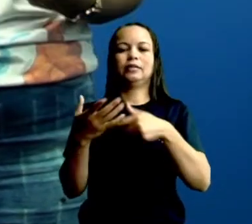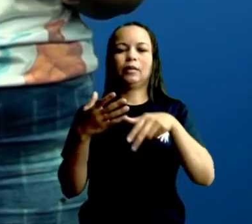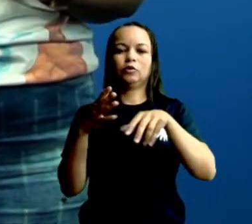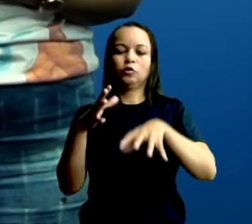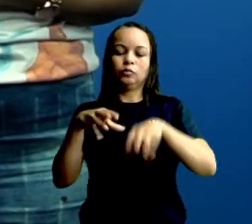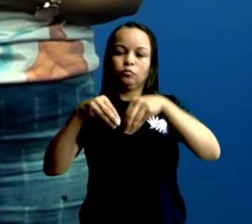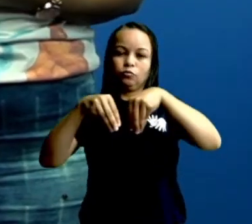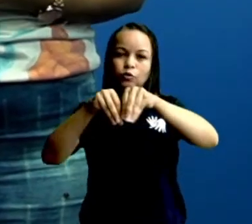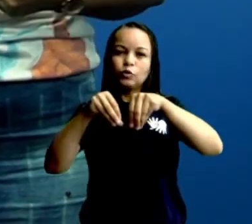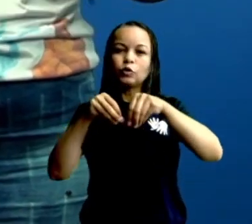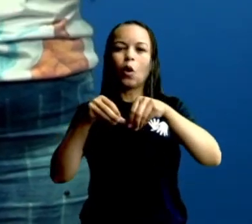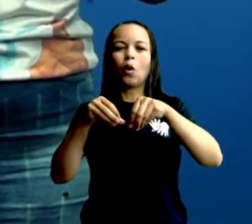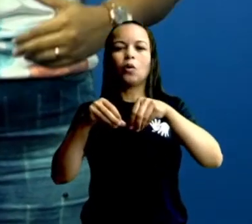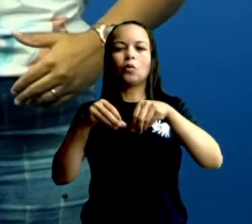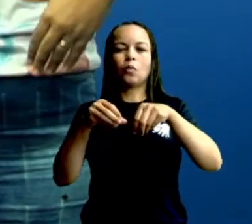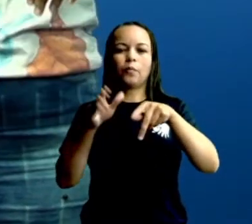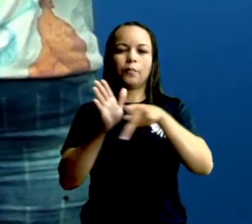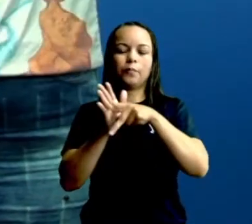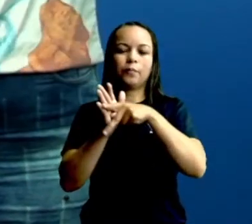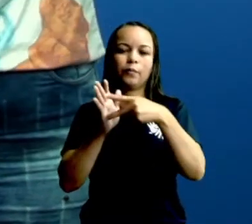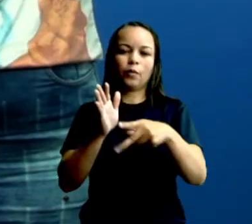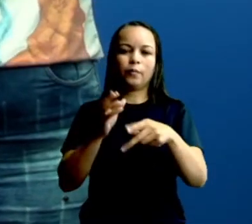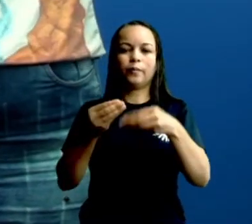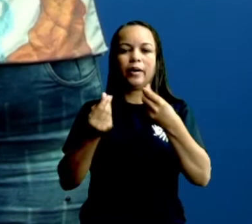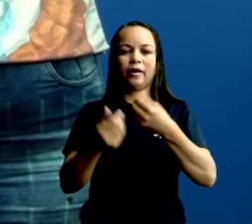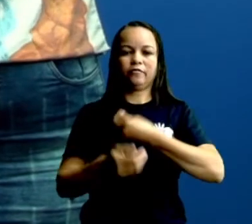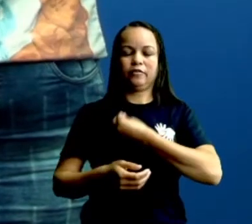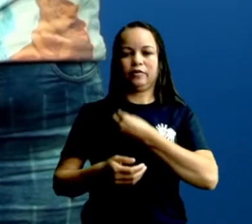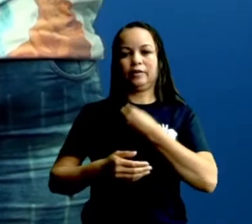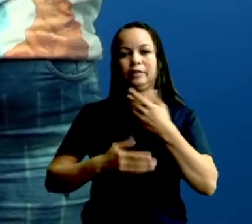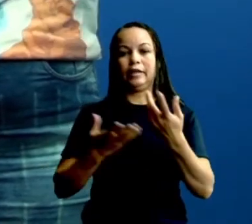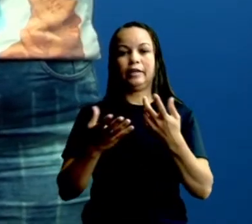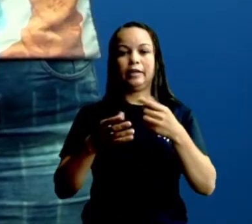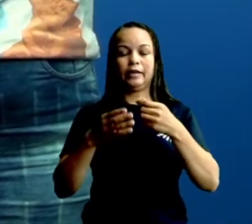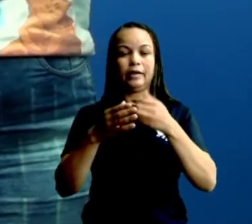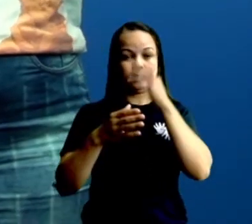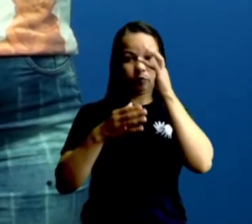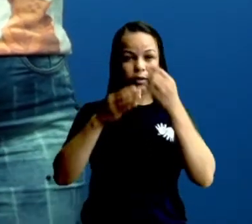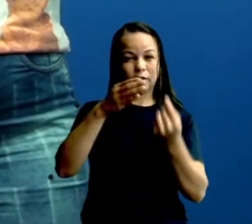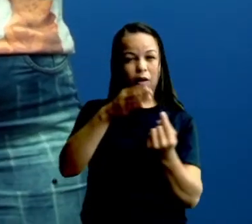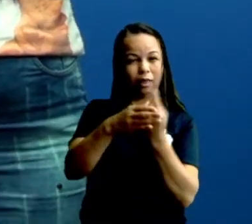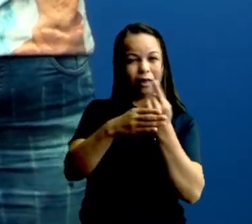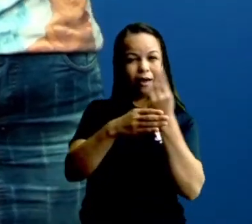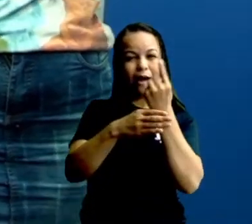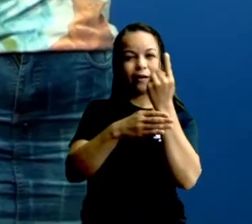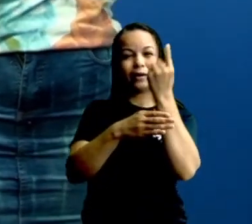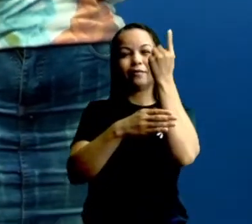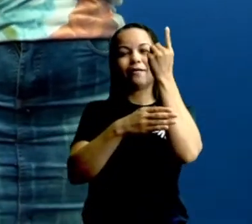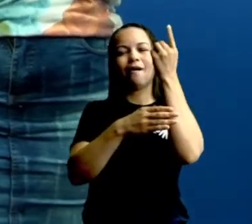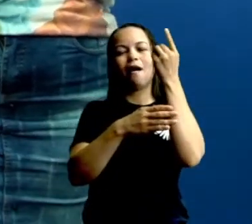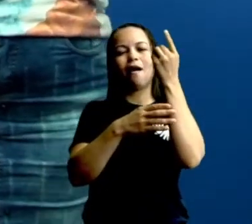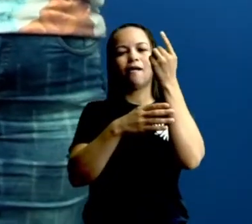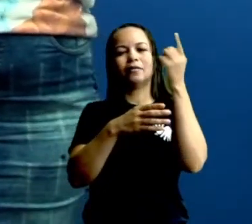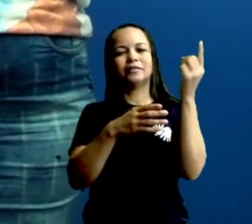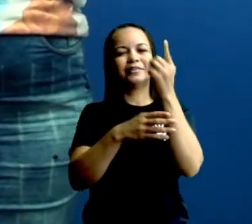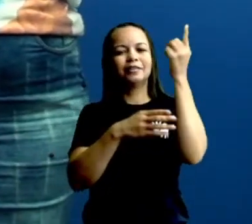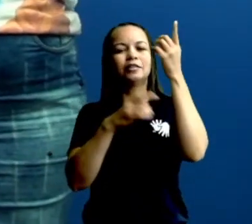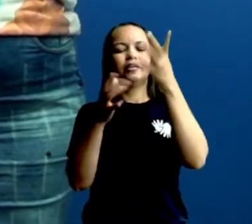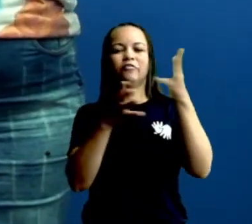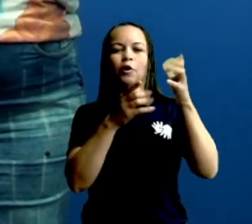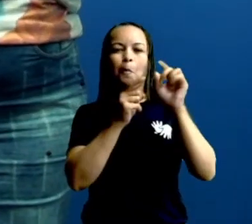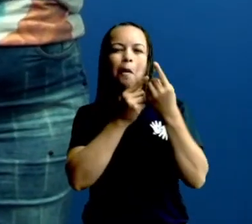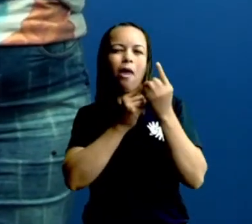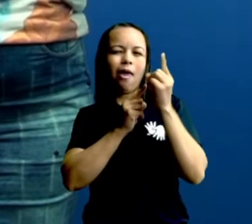solo para sobreviver. E as plantas que crescem muito para cima e crescem e ficam